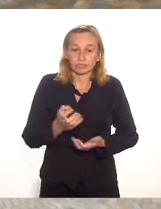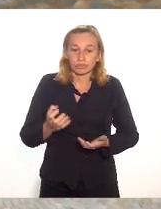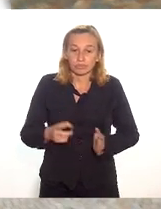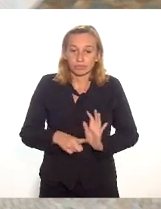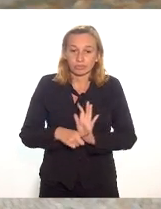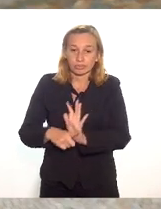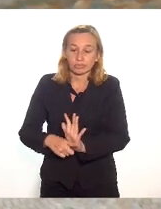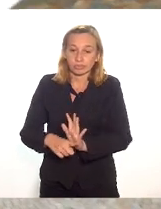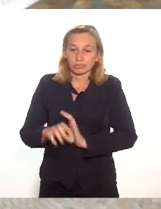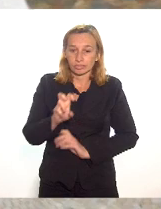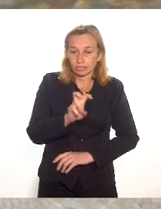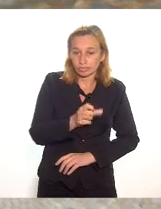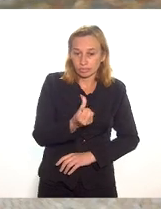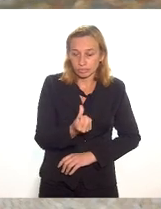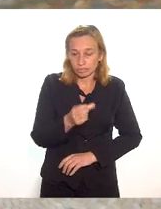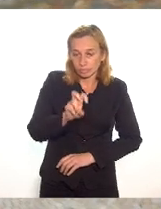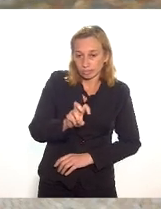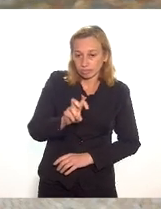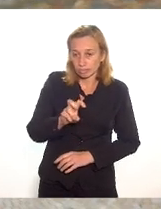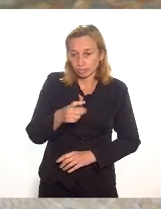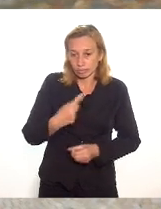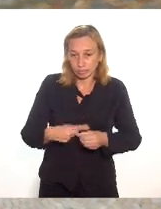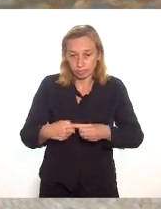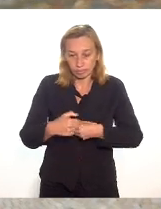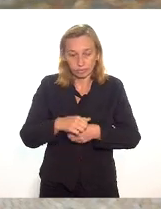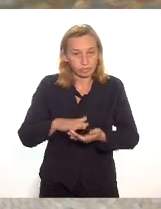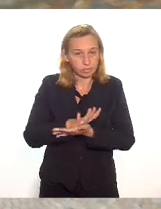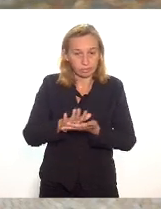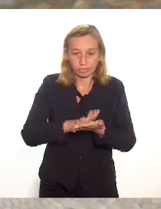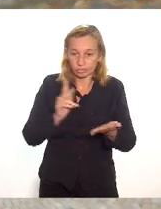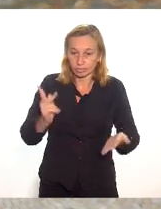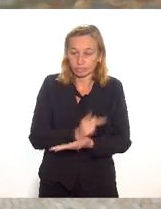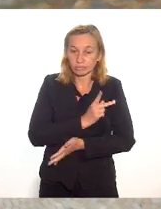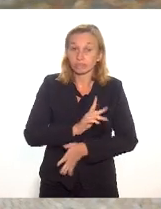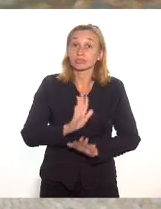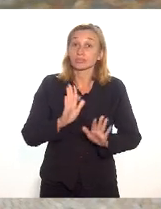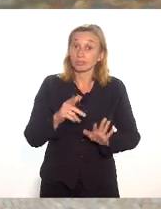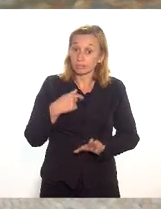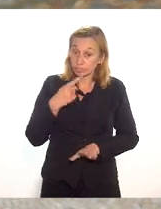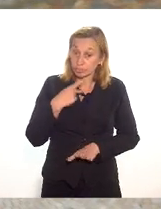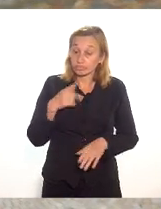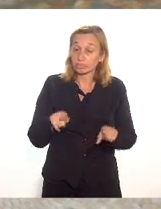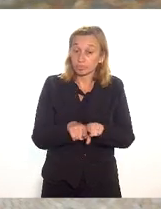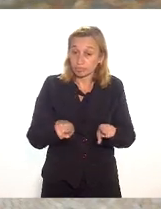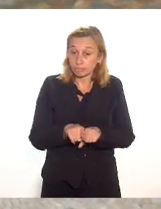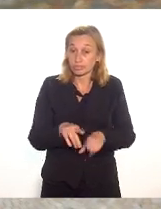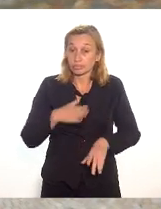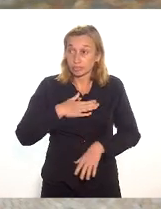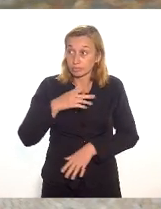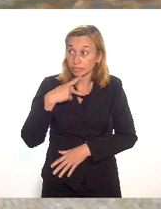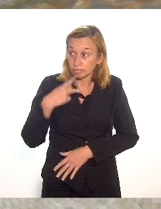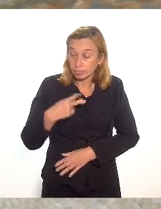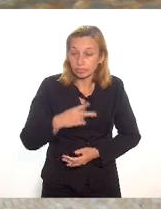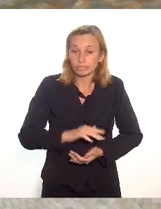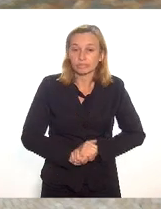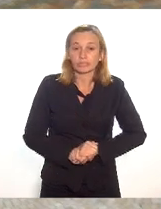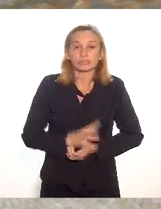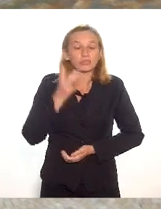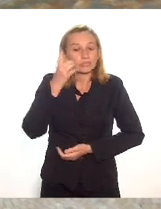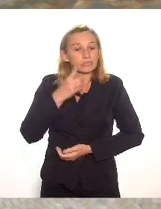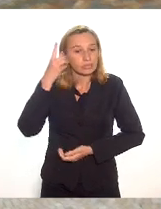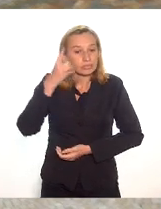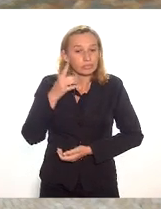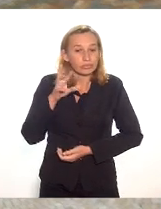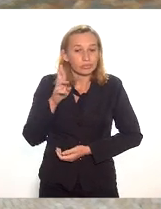65 municípios e nada aconteceu. Então, eu faço também minhas as palavras do deputado